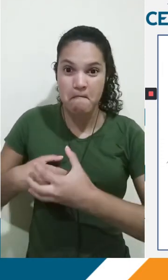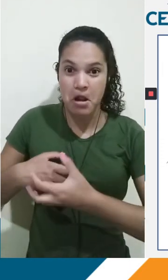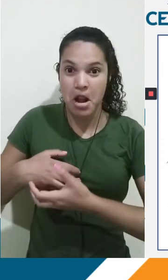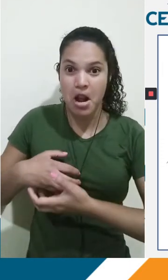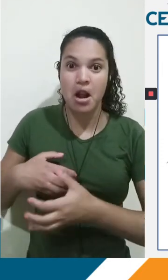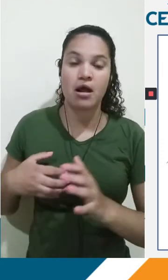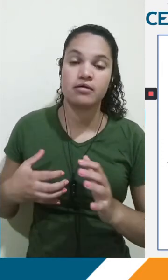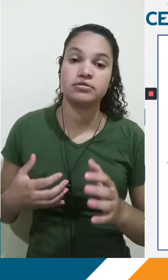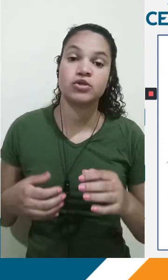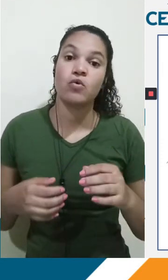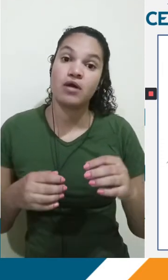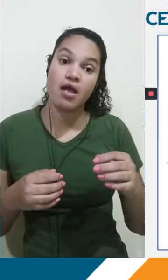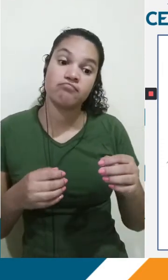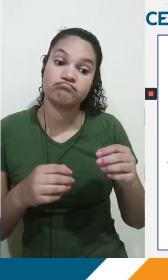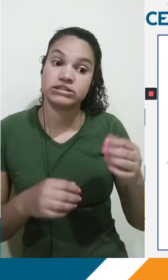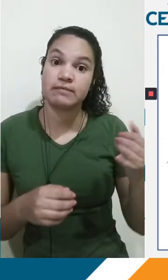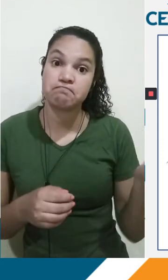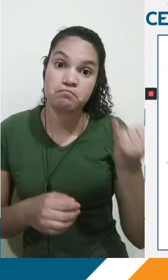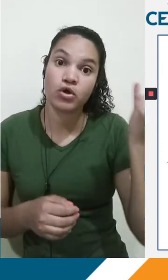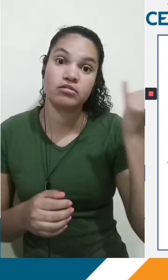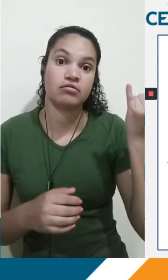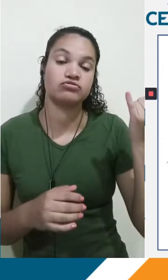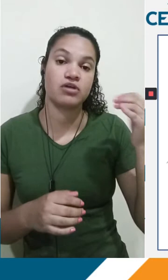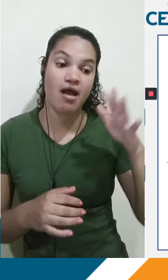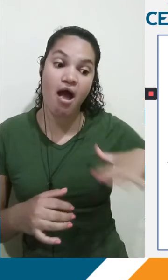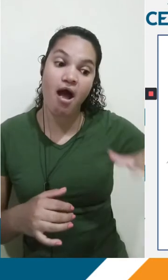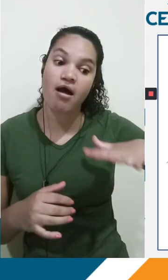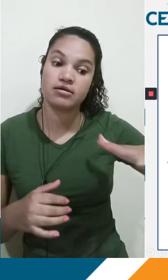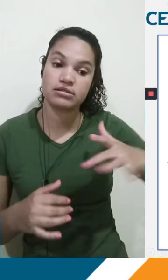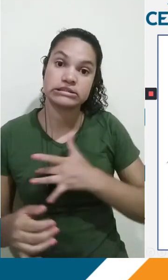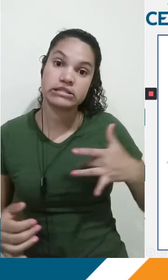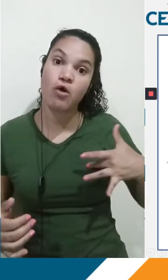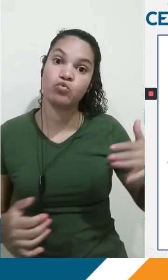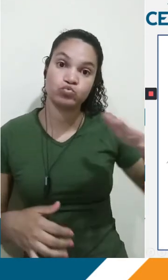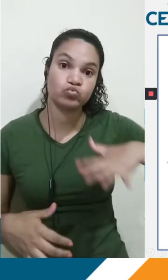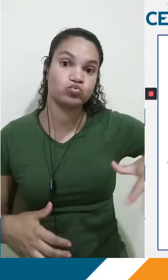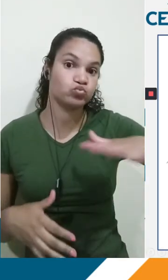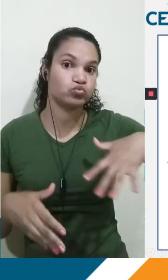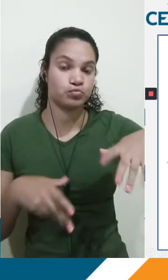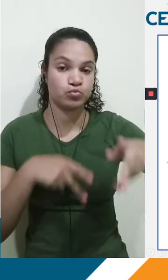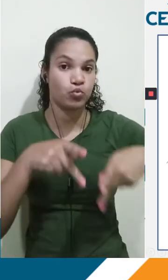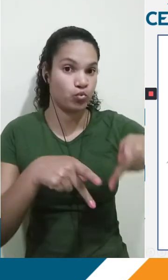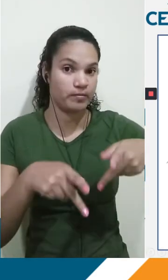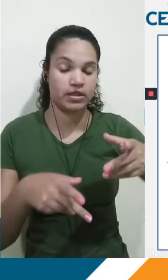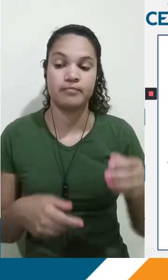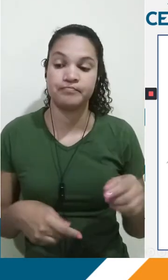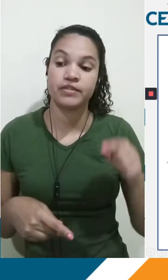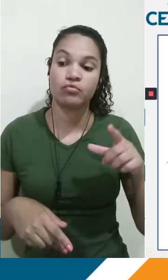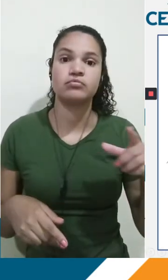ligadas a processos de atenção à saúde pública. Então, o emagrecimento está relacionado a um consumo menor